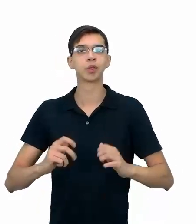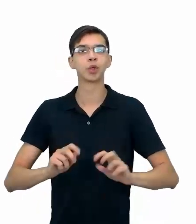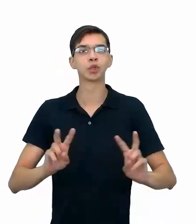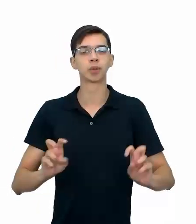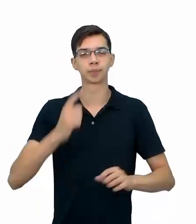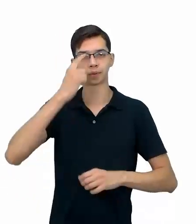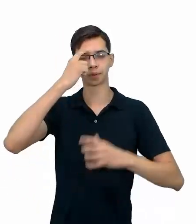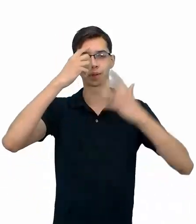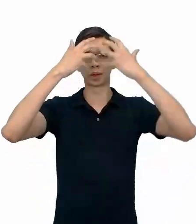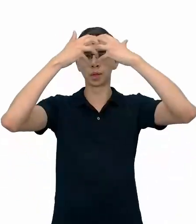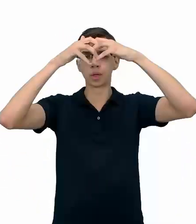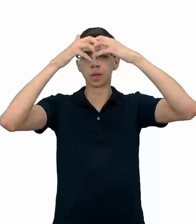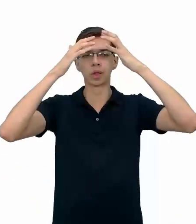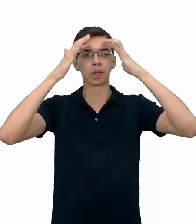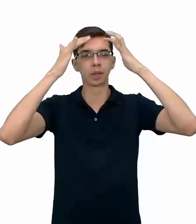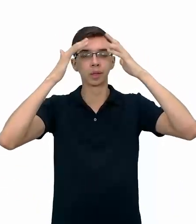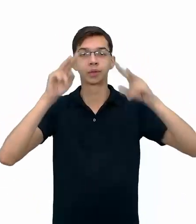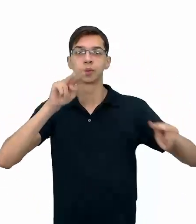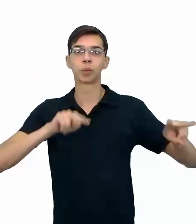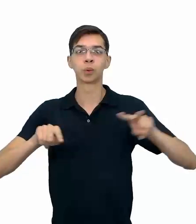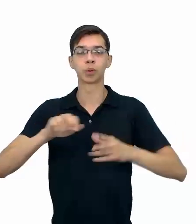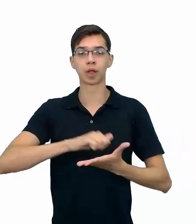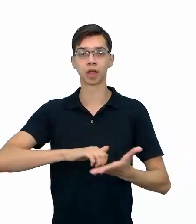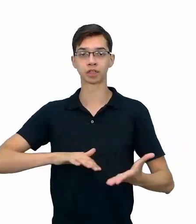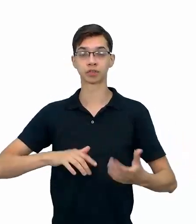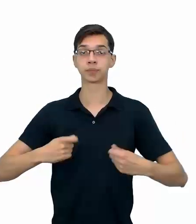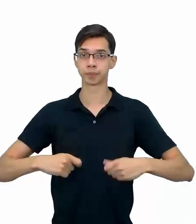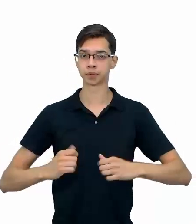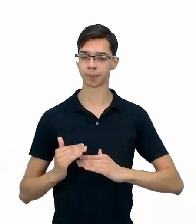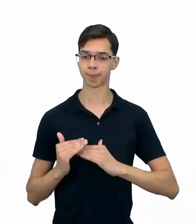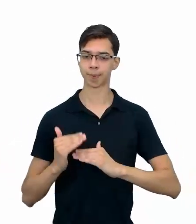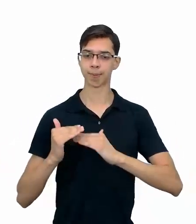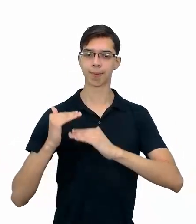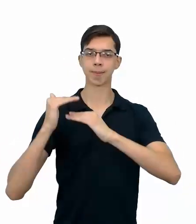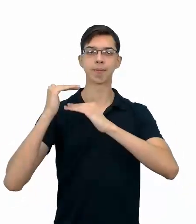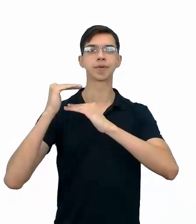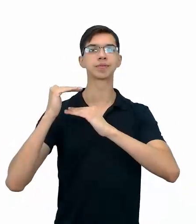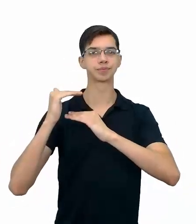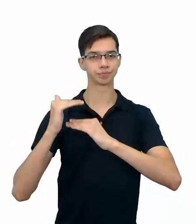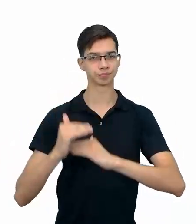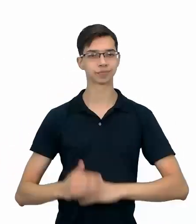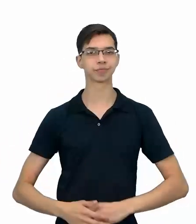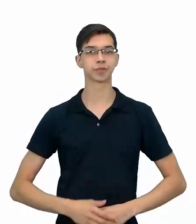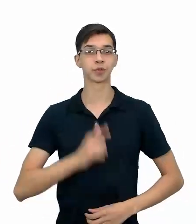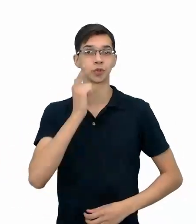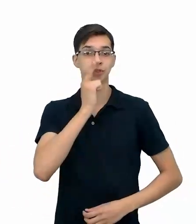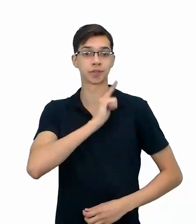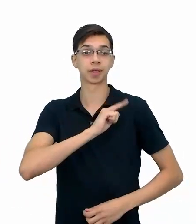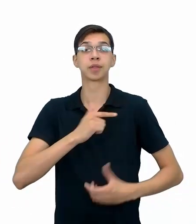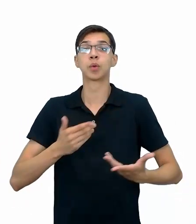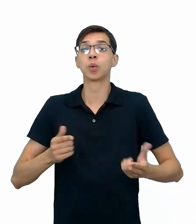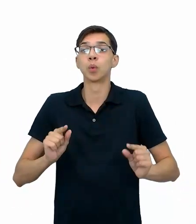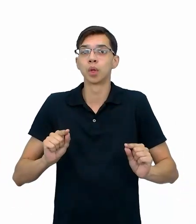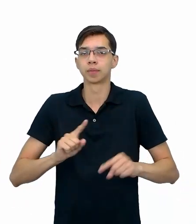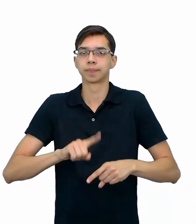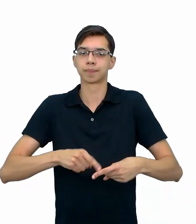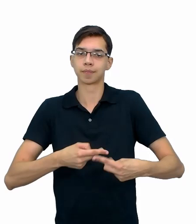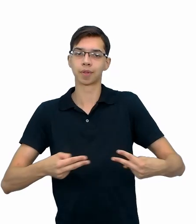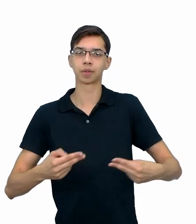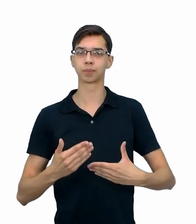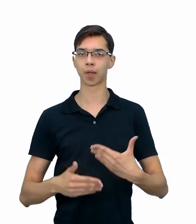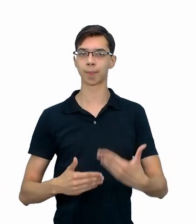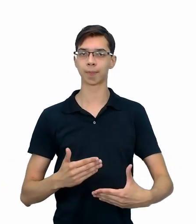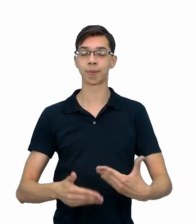esse desenvolvimento das atividades de uma maneira progressiva, né? Adquirindo esses recursos de uma maneira gradativa e